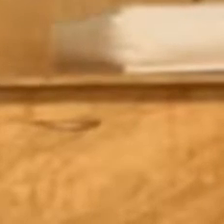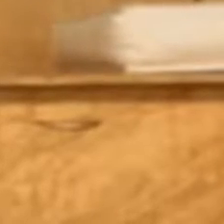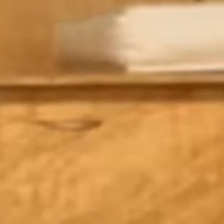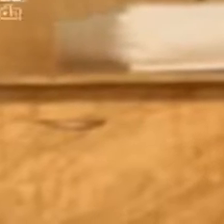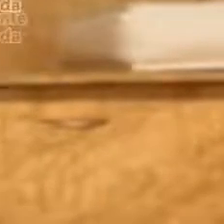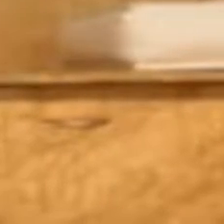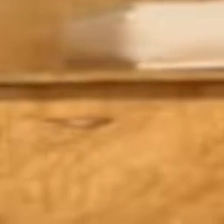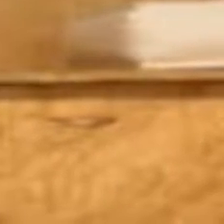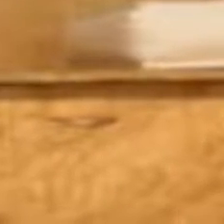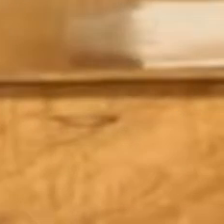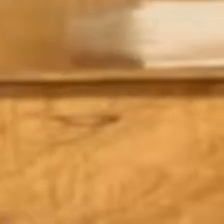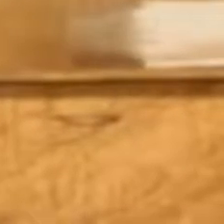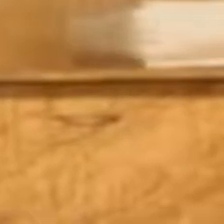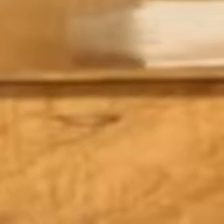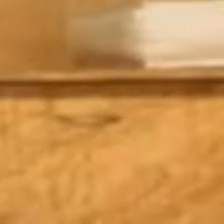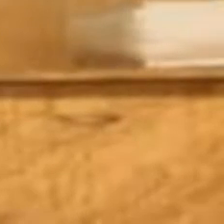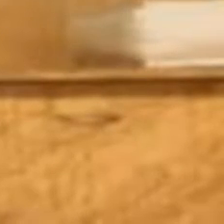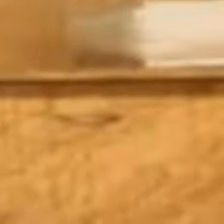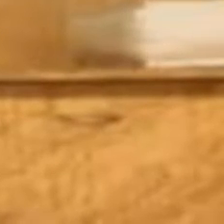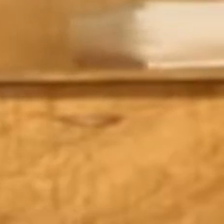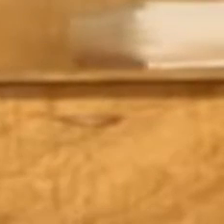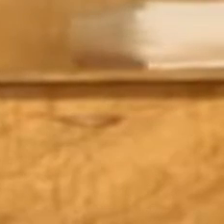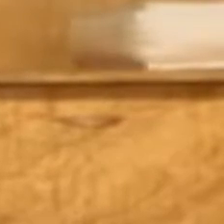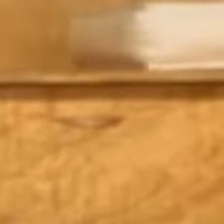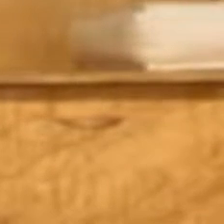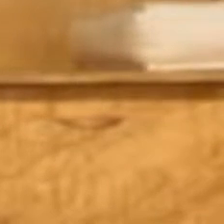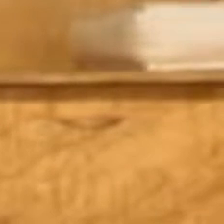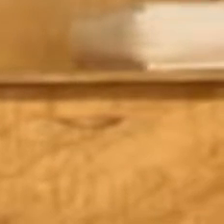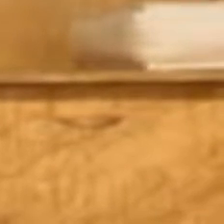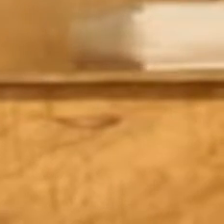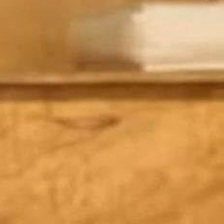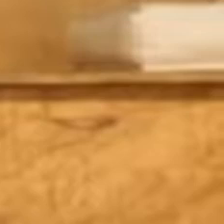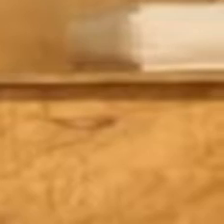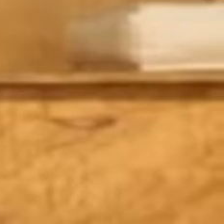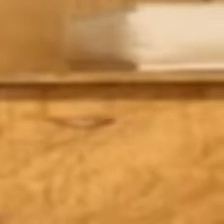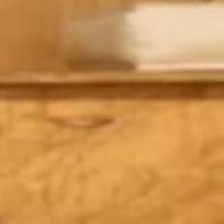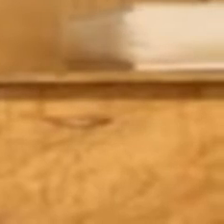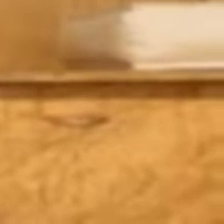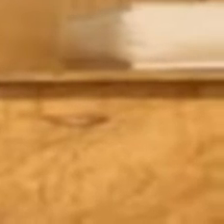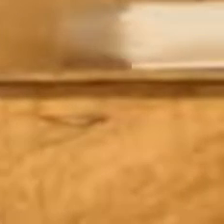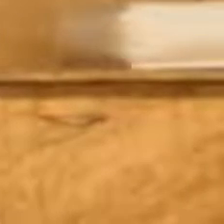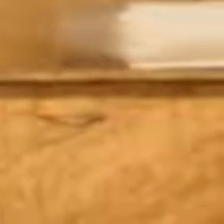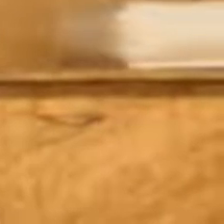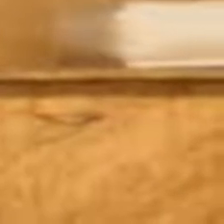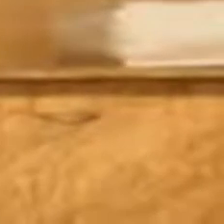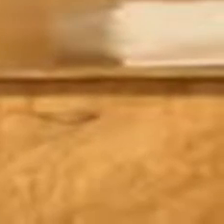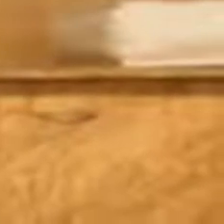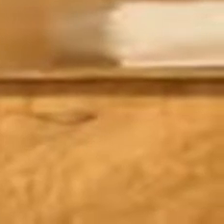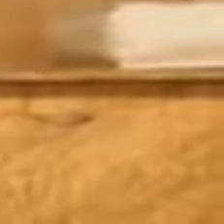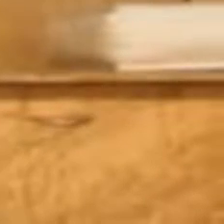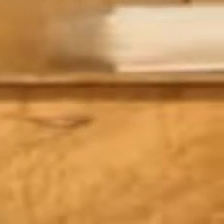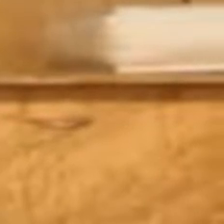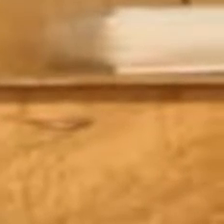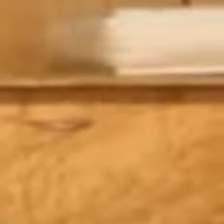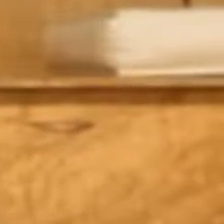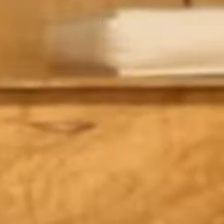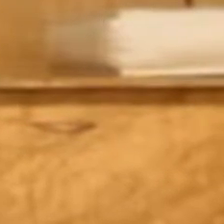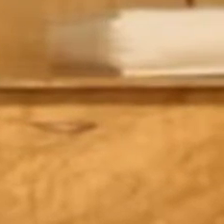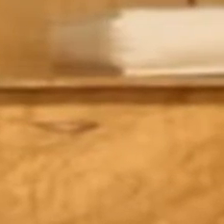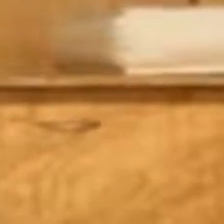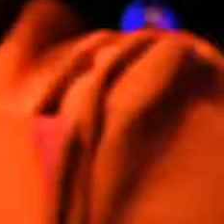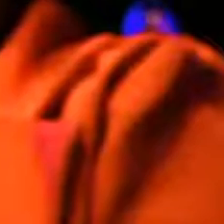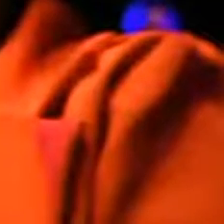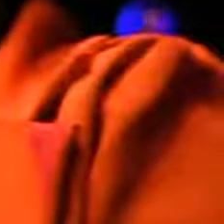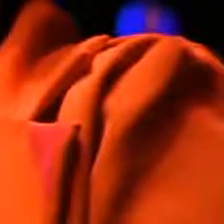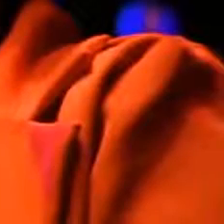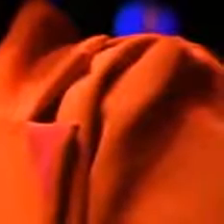do CREA São Paulo, e estou aqui agradecendo a presença de vocês em mais um programa da nossa administração, que é o CREA São Paulo